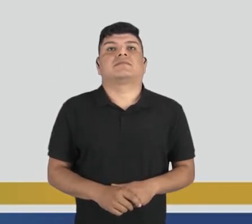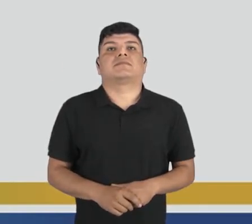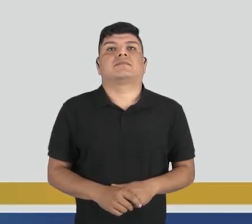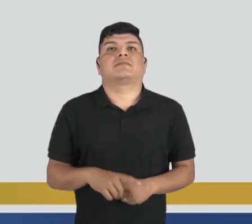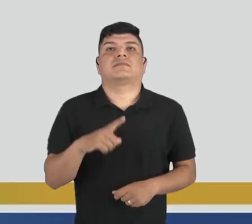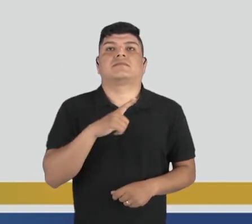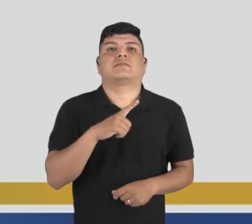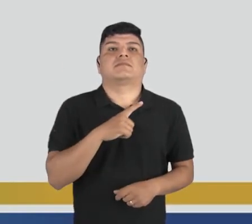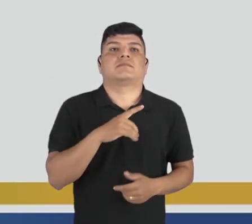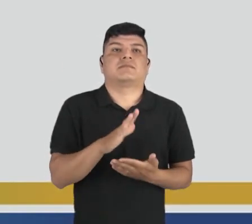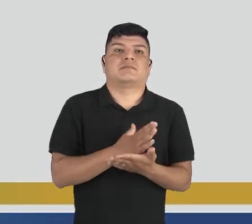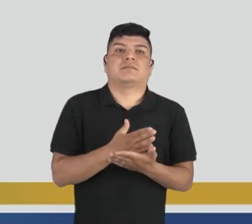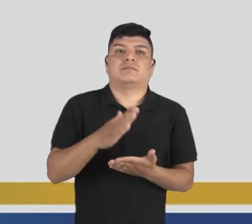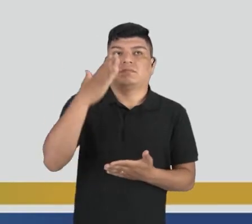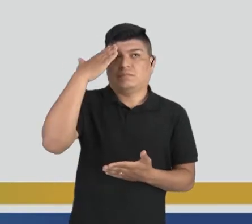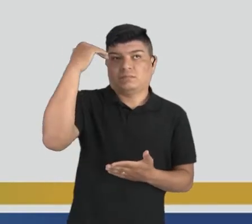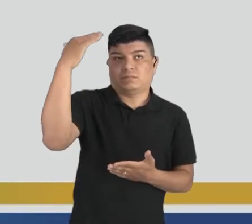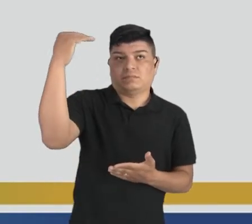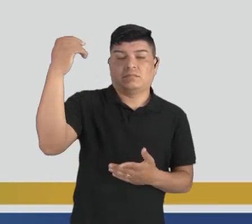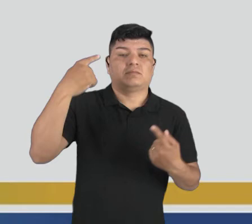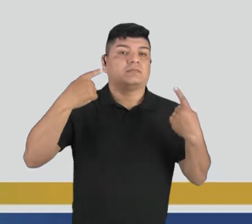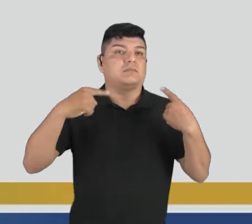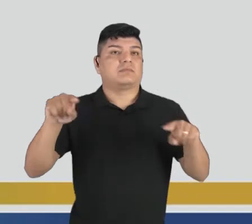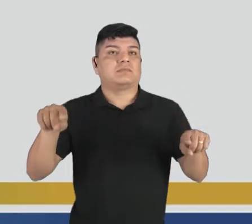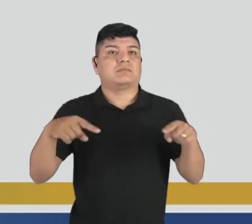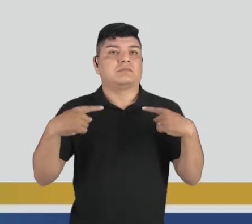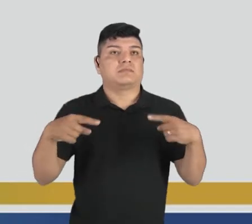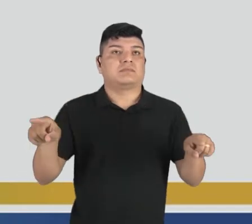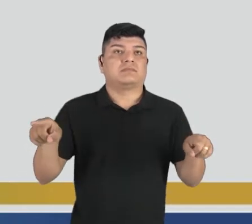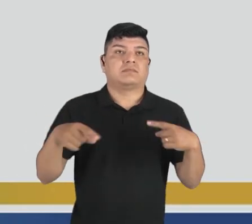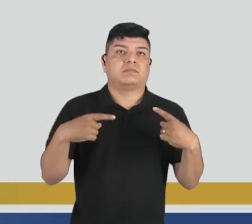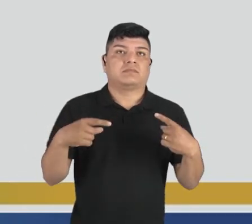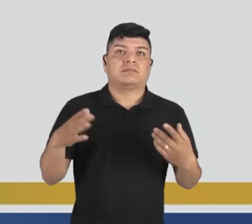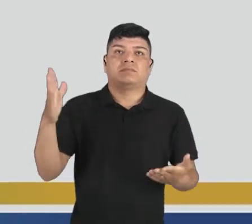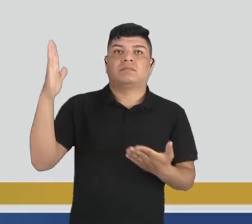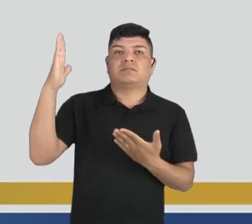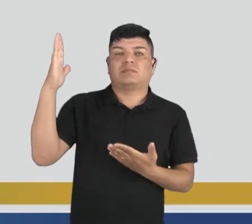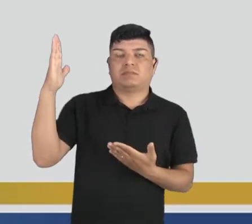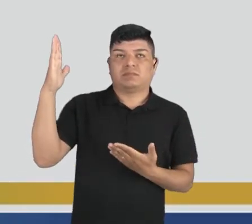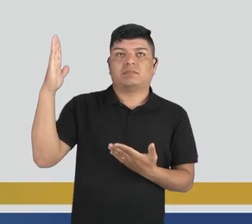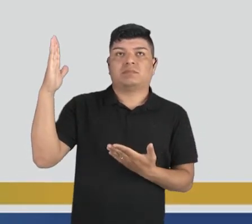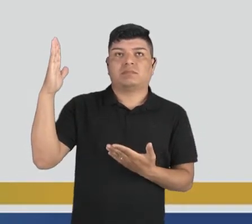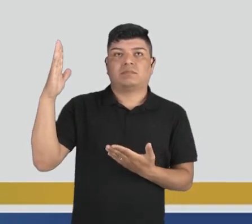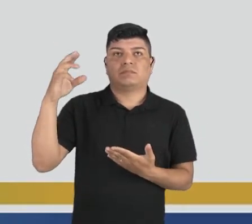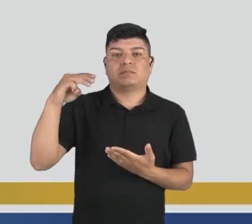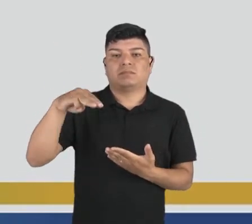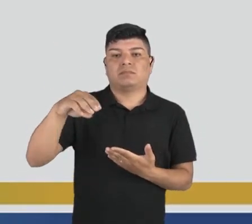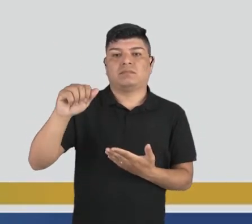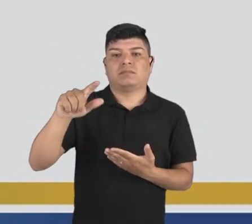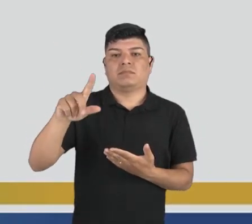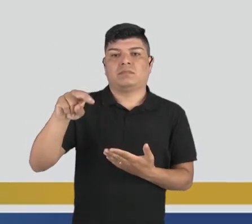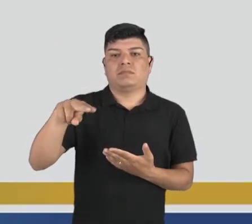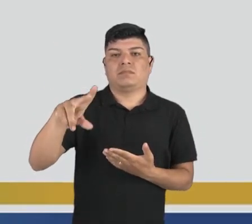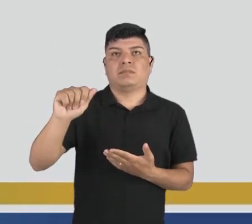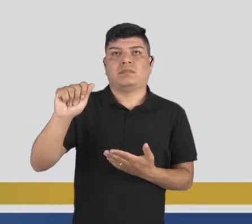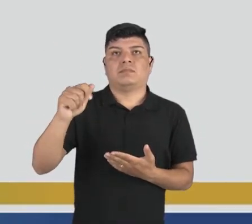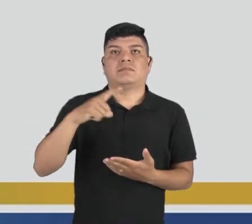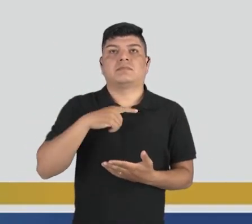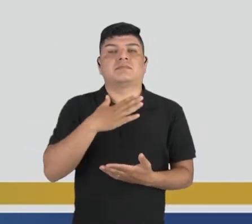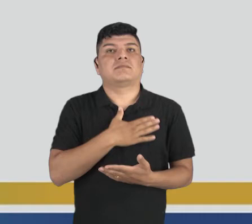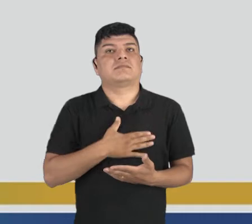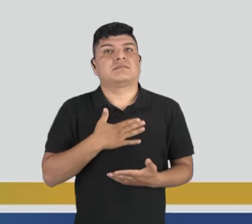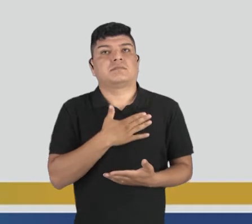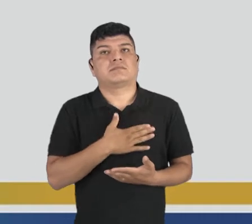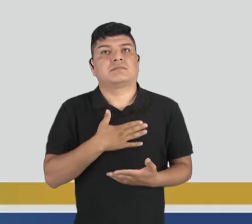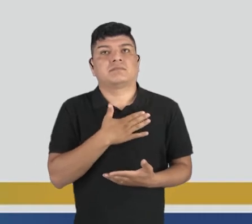Aí eu tenho, né, algumas celebridades da música, né? O Luiz Fonsi, Maluma, né? Para quem curte